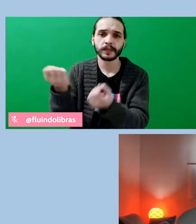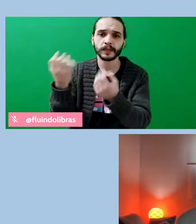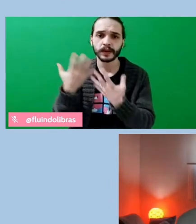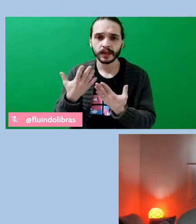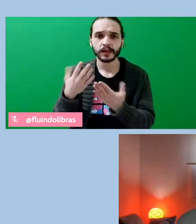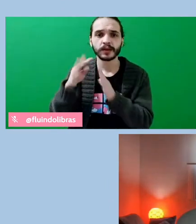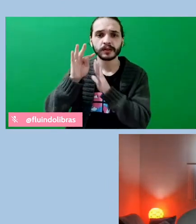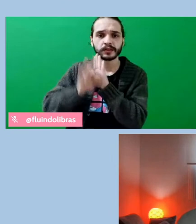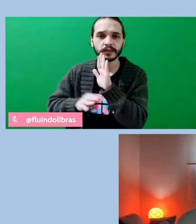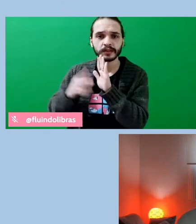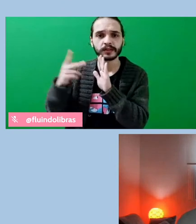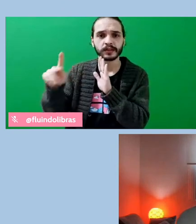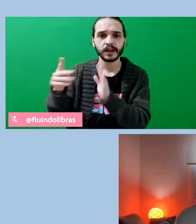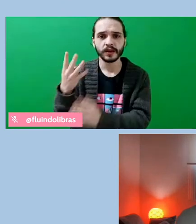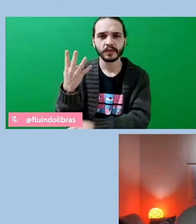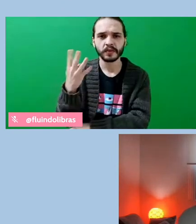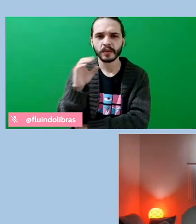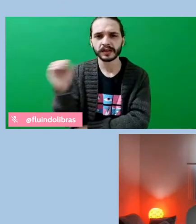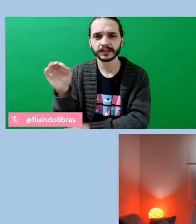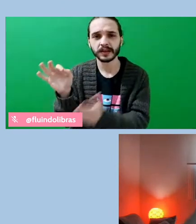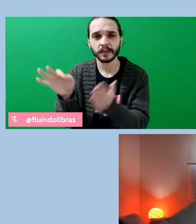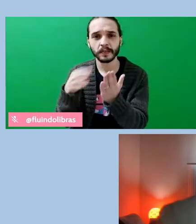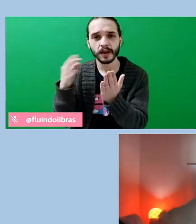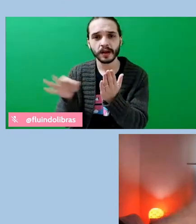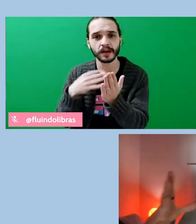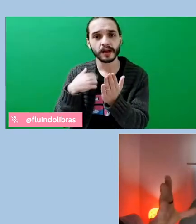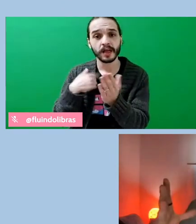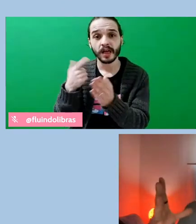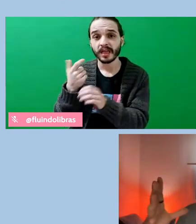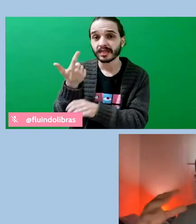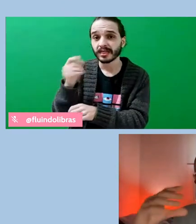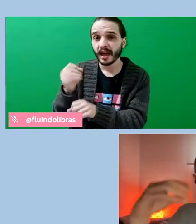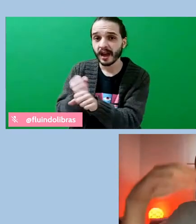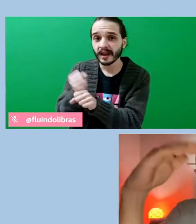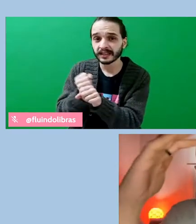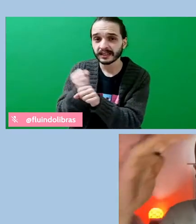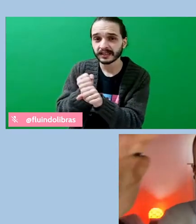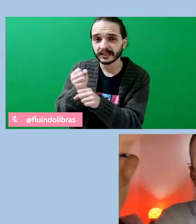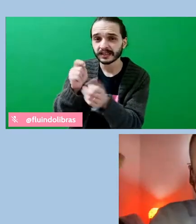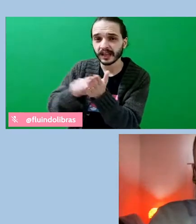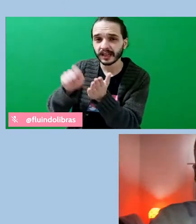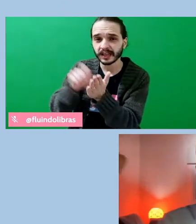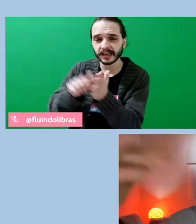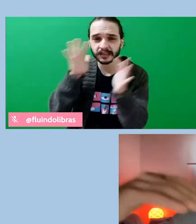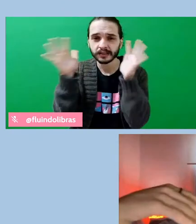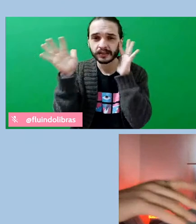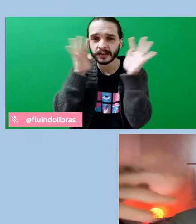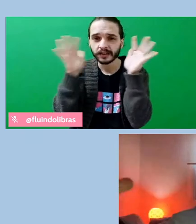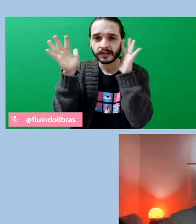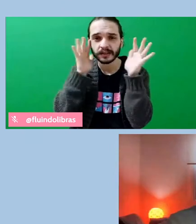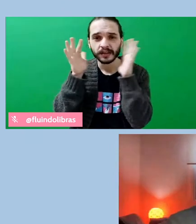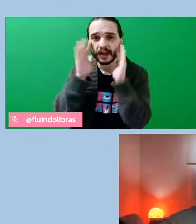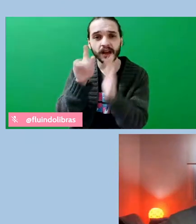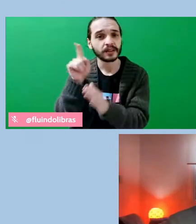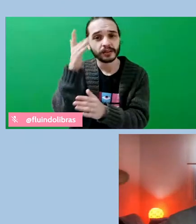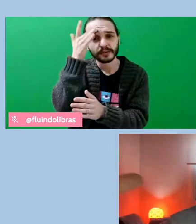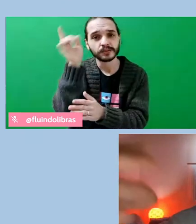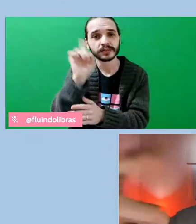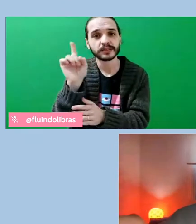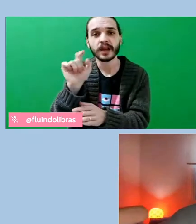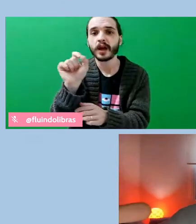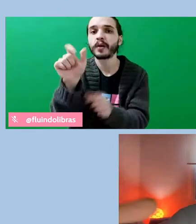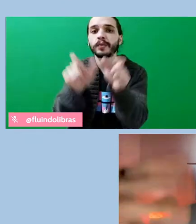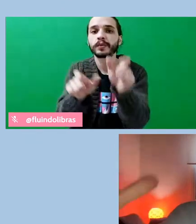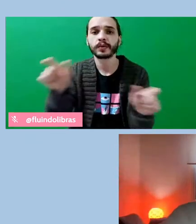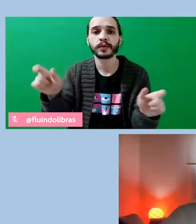que tem 470 páginas, que ela tá escrevendo assim há 10 anos, entende? Então, há 10 anos ela tá lá sem ter ideia de quem é esse outro. A gente tá o tempo inteiro lidando com